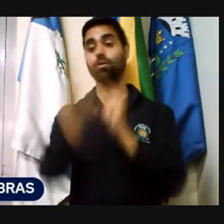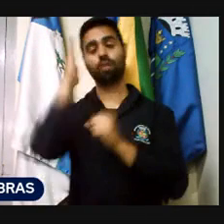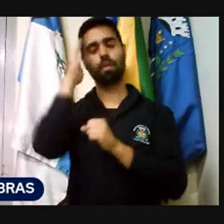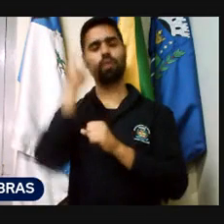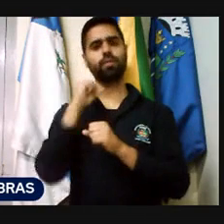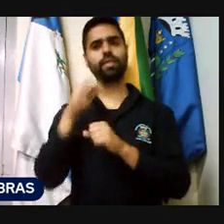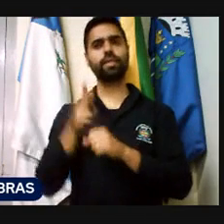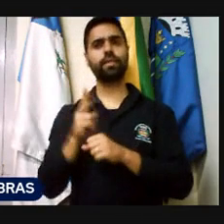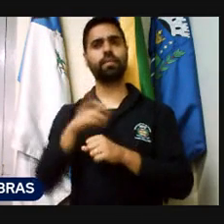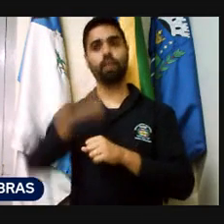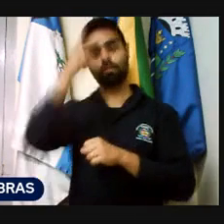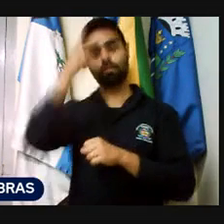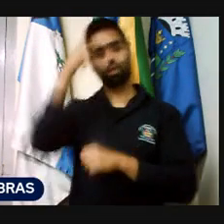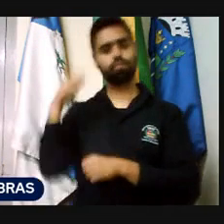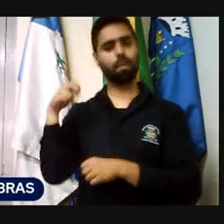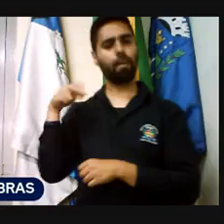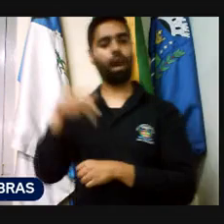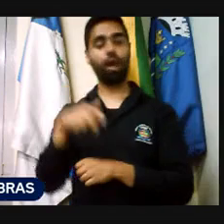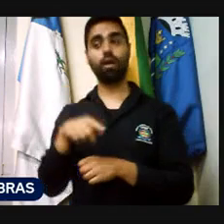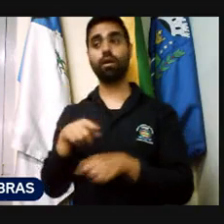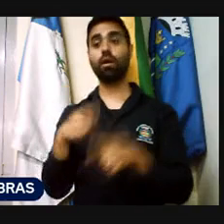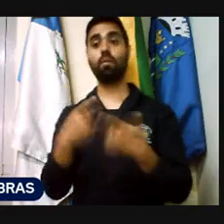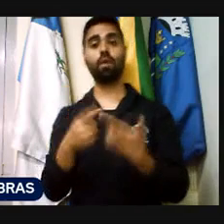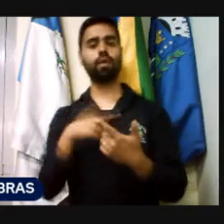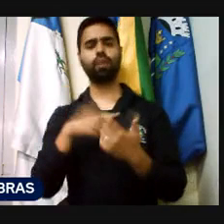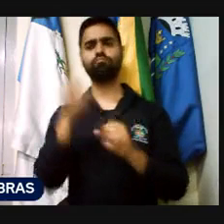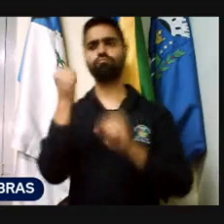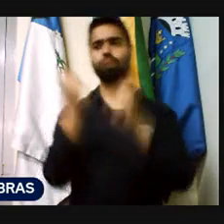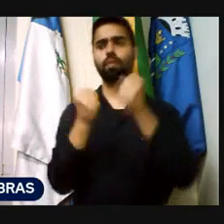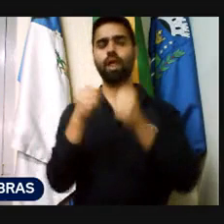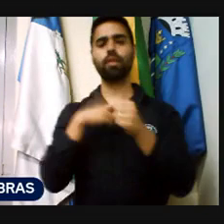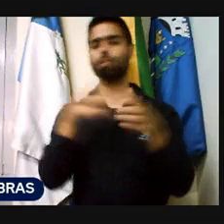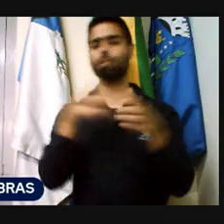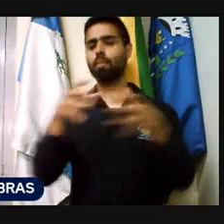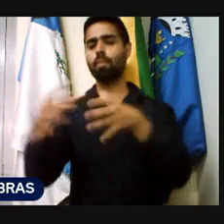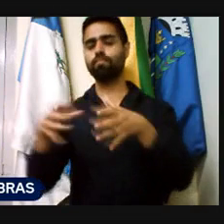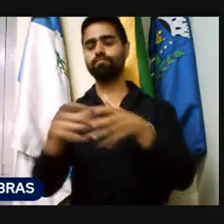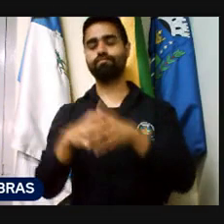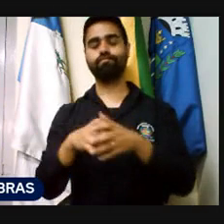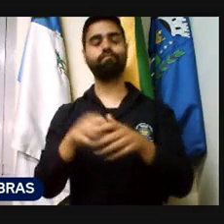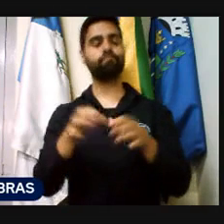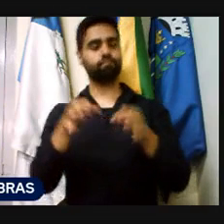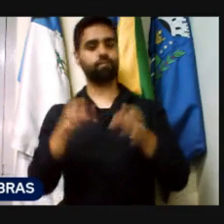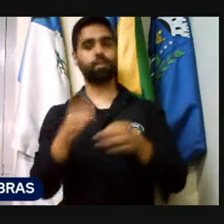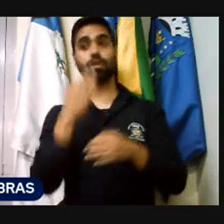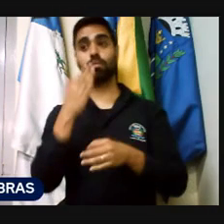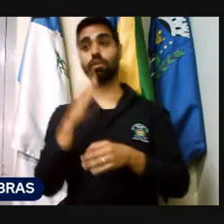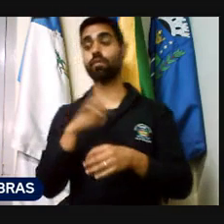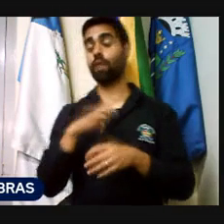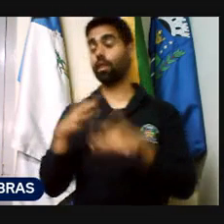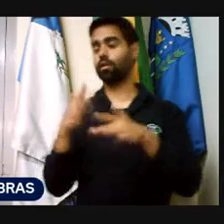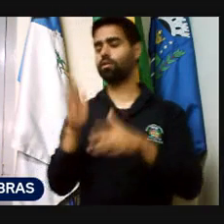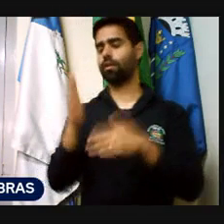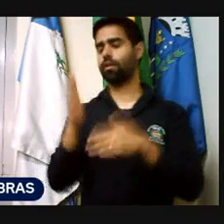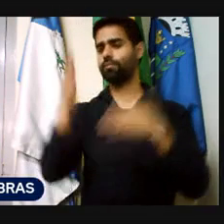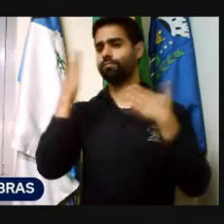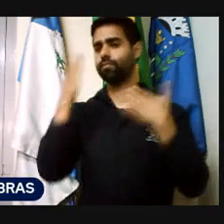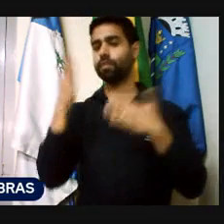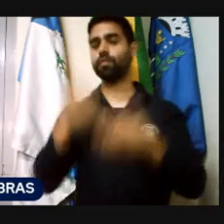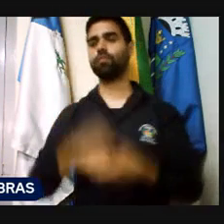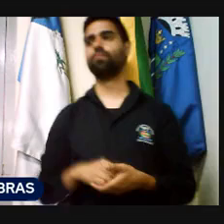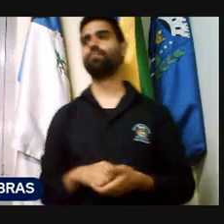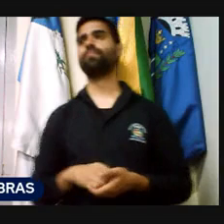a circulação de pessoas no local, já que várias fábricas estão instaladas ali. Na certeza de nosso pedido, merecerá o seu pronto atendimento, desde